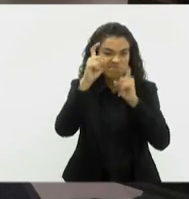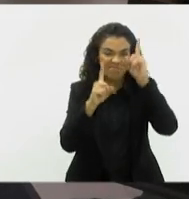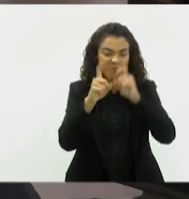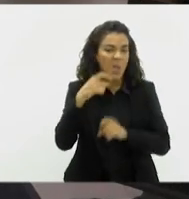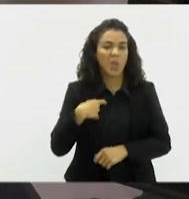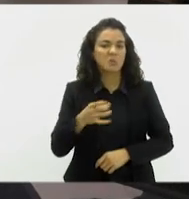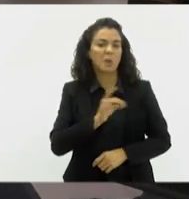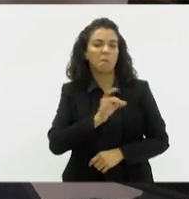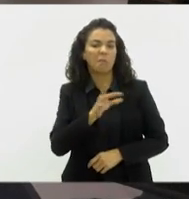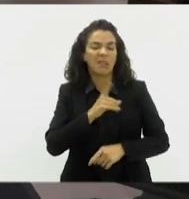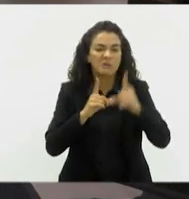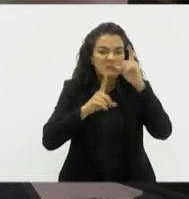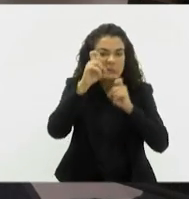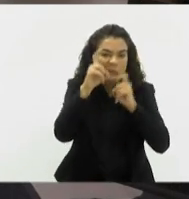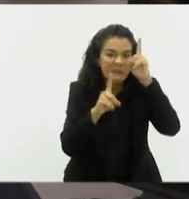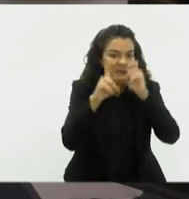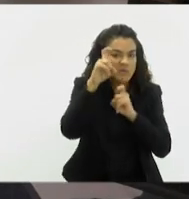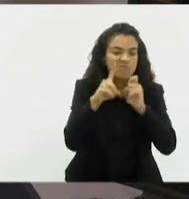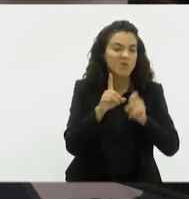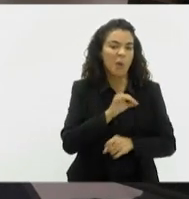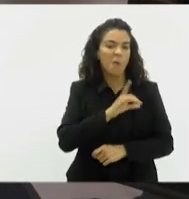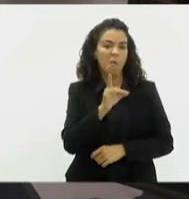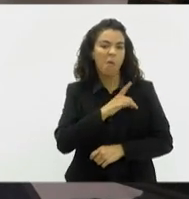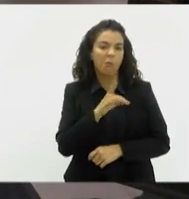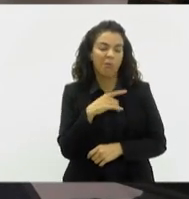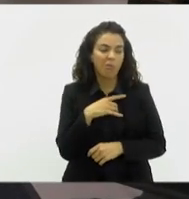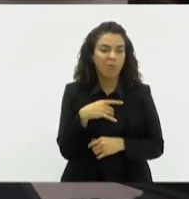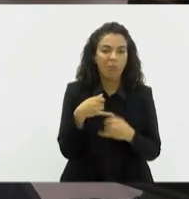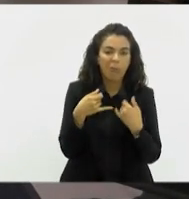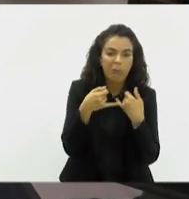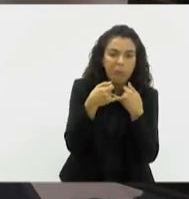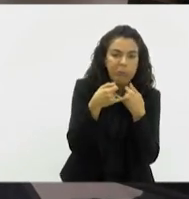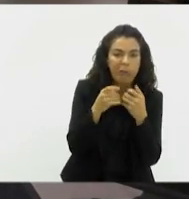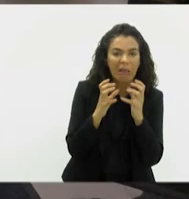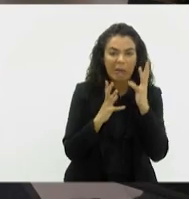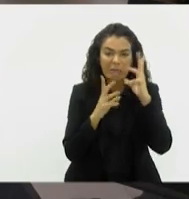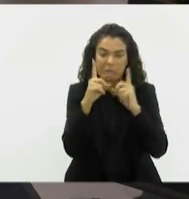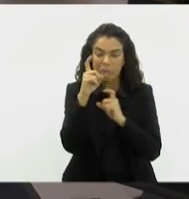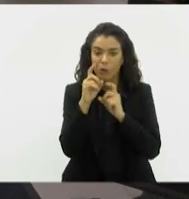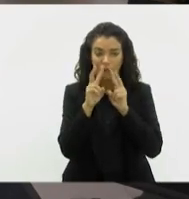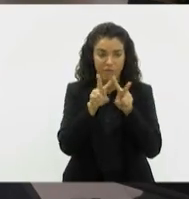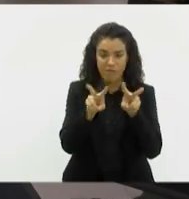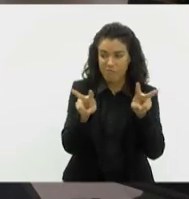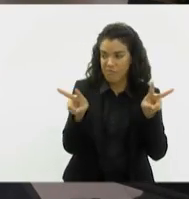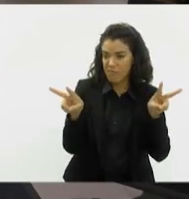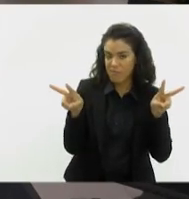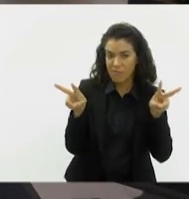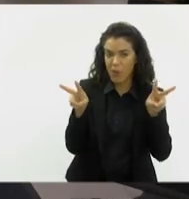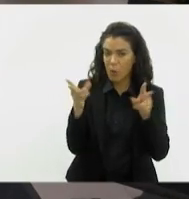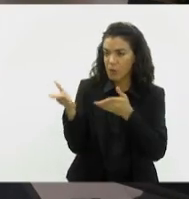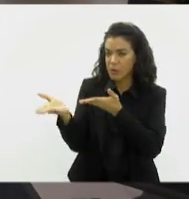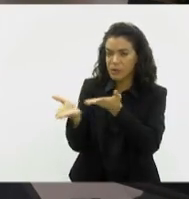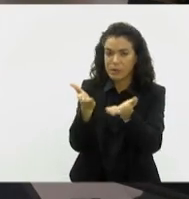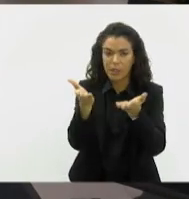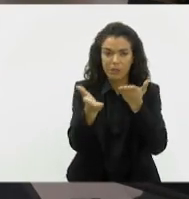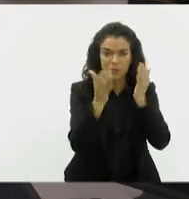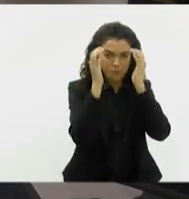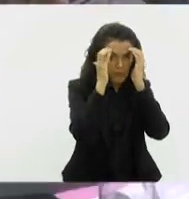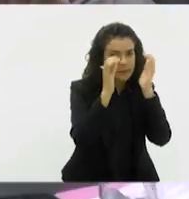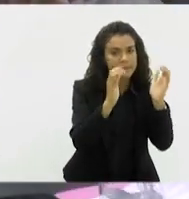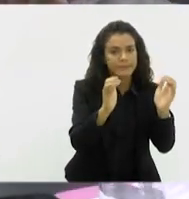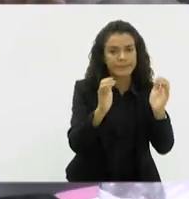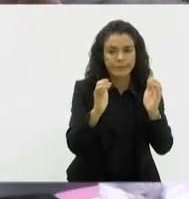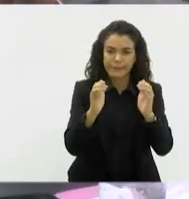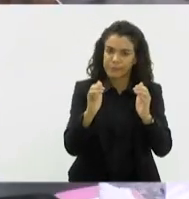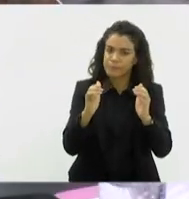tenho medo de cara feia, não tenho medo de caras e bocas. Não tem medo de um xoxo. E eu estou vendo o tempo inteiro aqui. Eu estou tratando todas as pessoas aqui dentro com respeito,